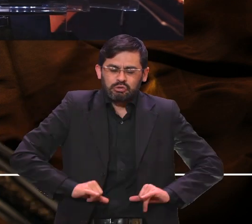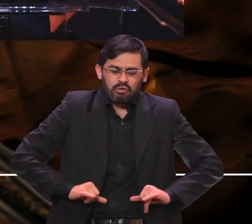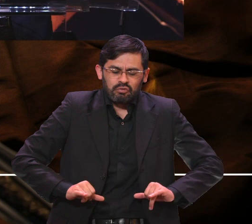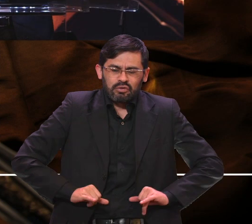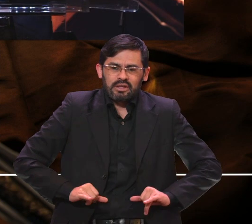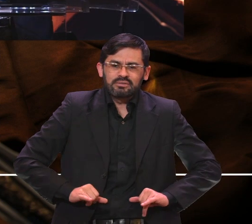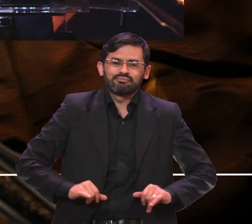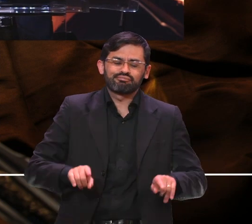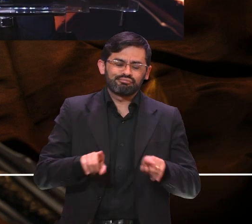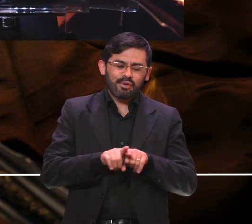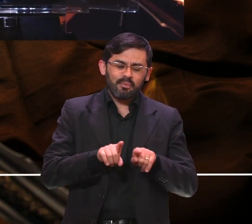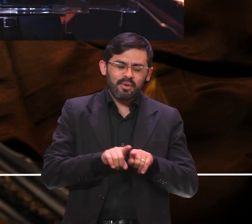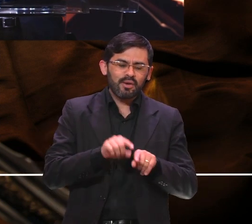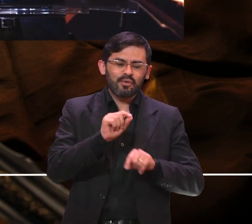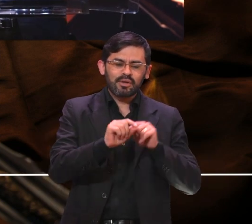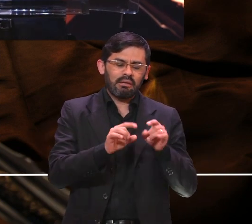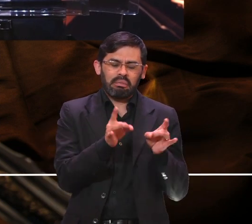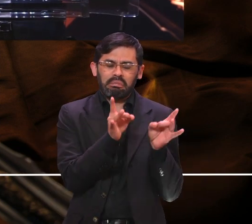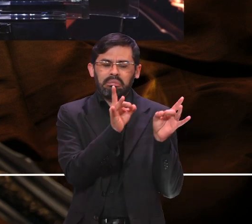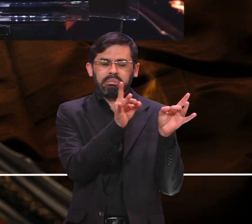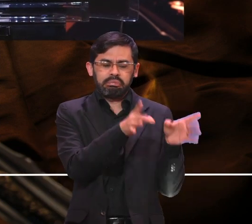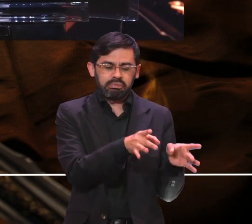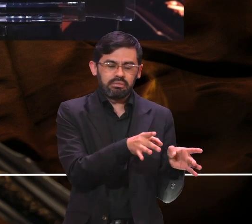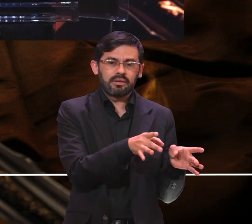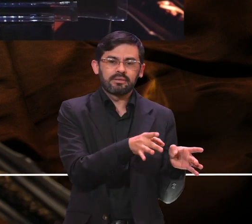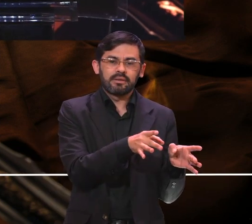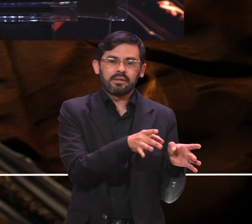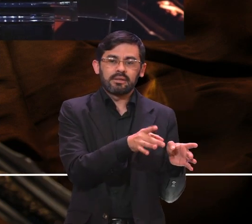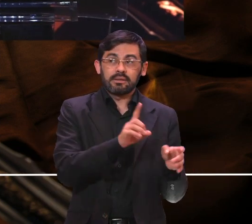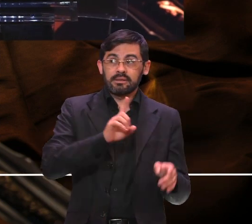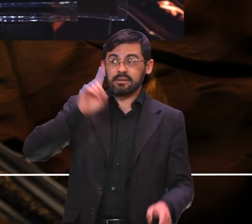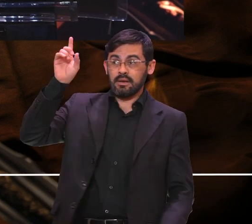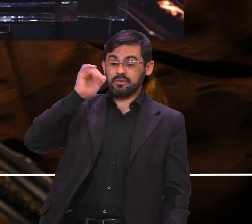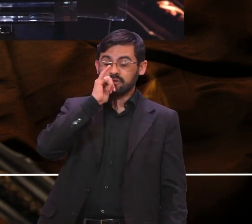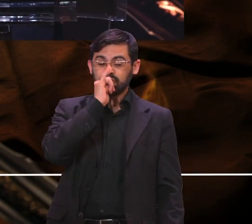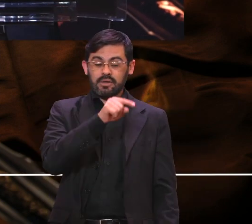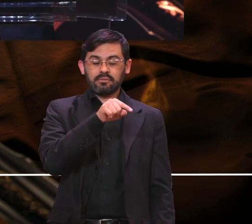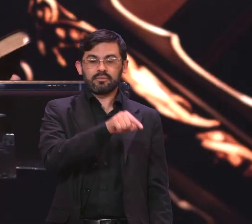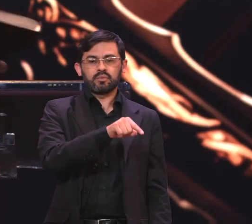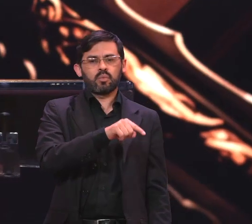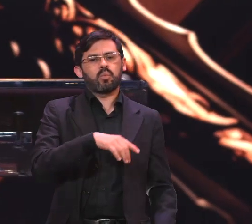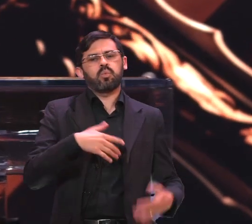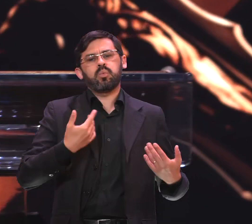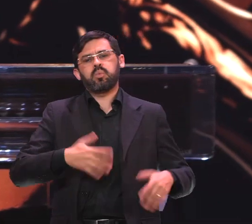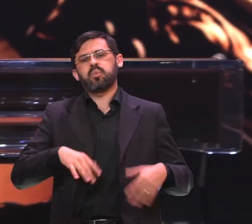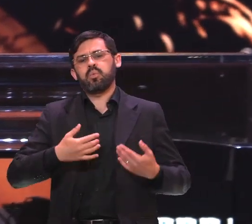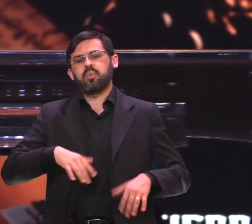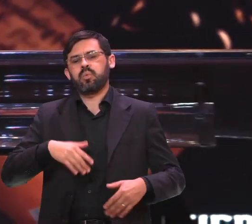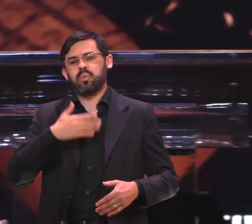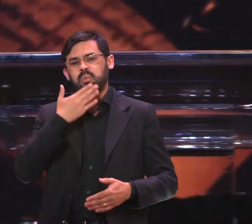da mocidade, que fora desprezada, diz o teu Deus. Que coisa!